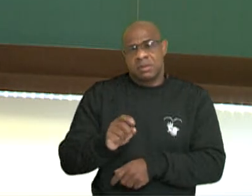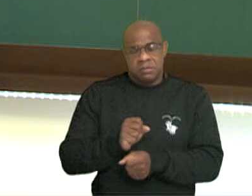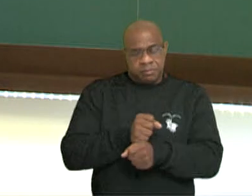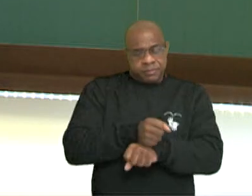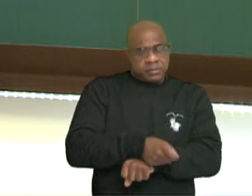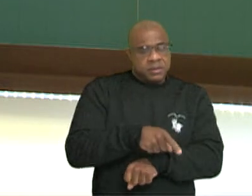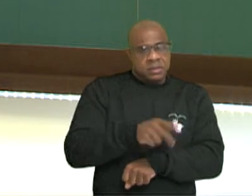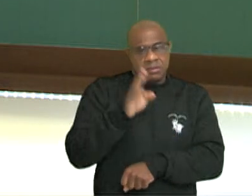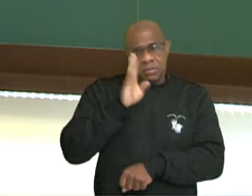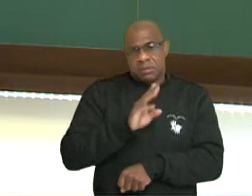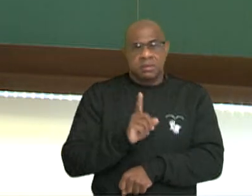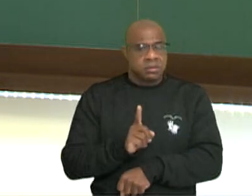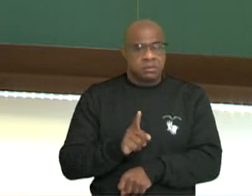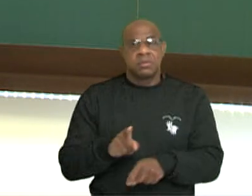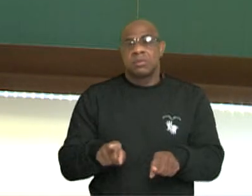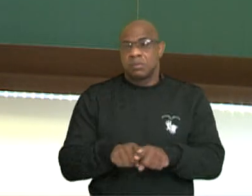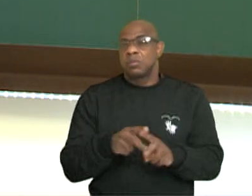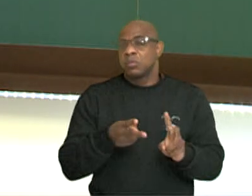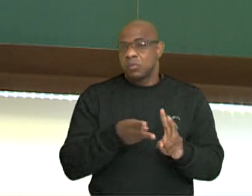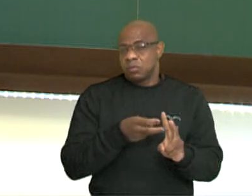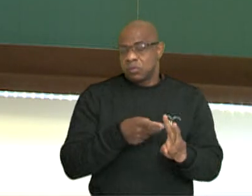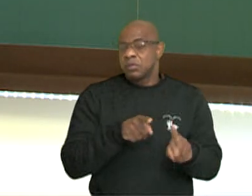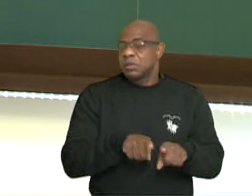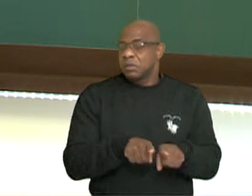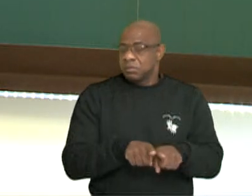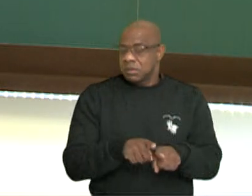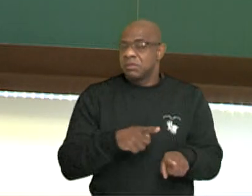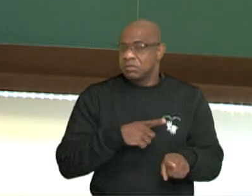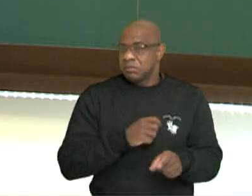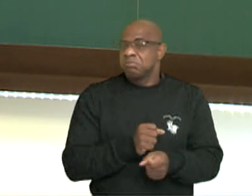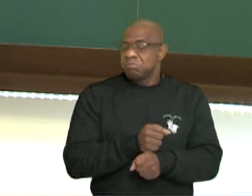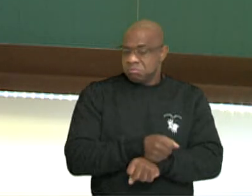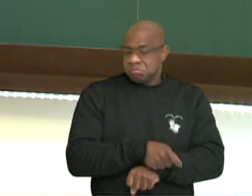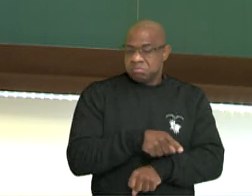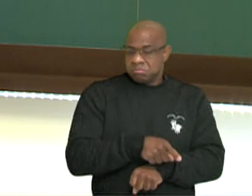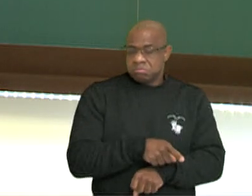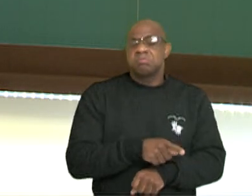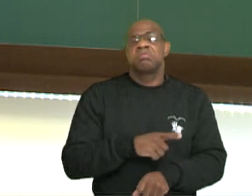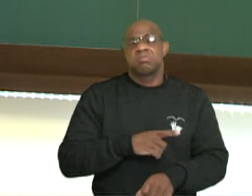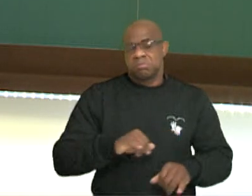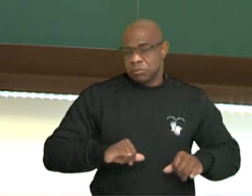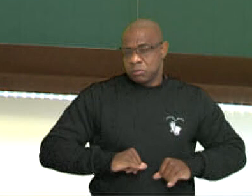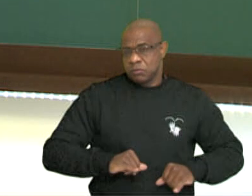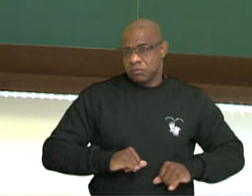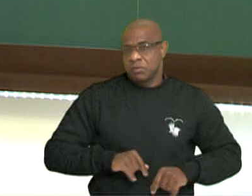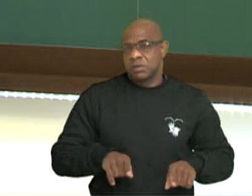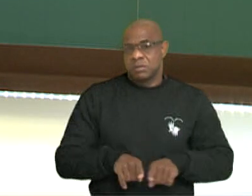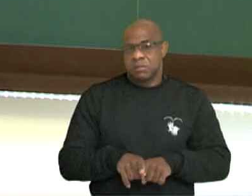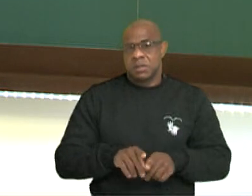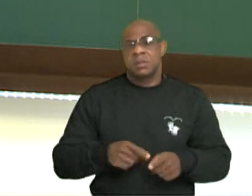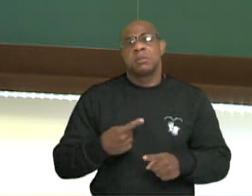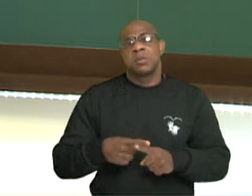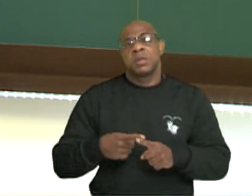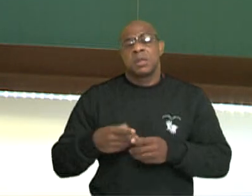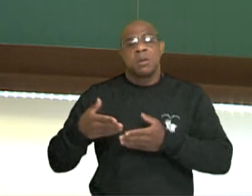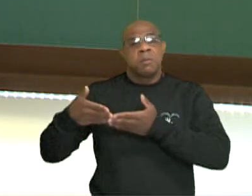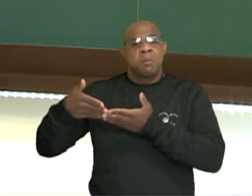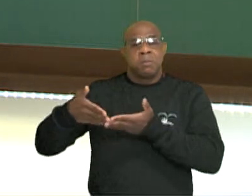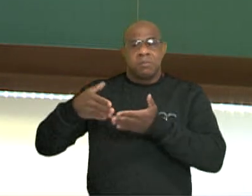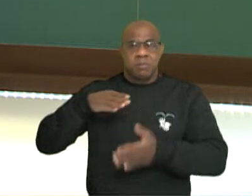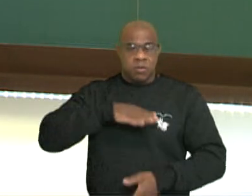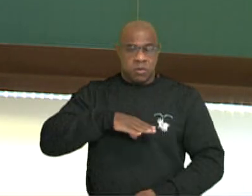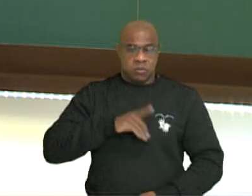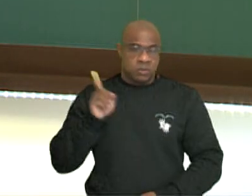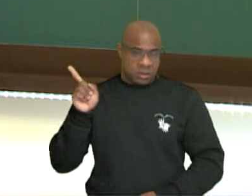escravizados no Brasil colonial. Os indígenas também foram utilizados. Não somente esse o motivo, mas